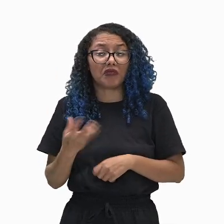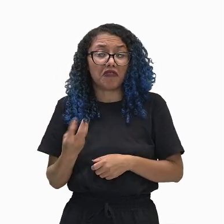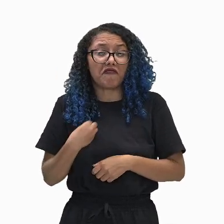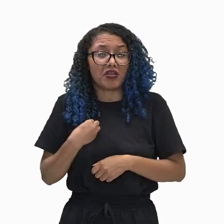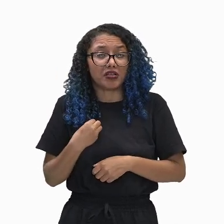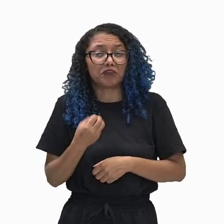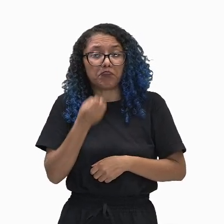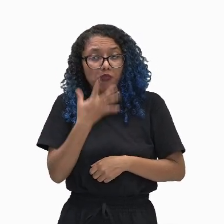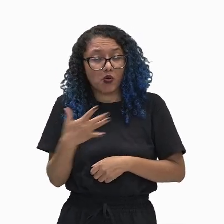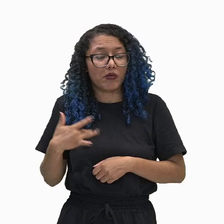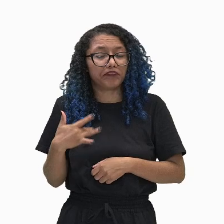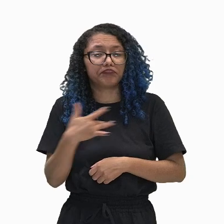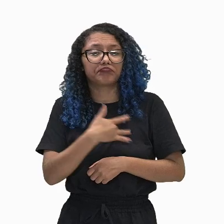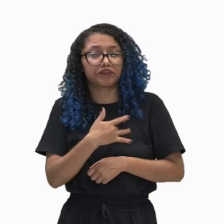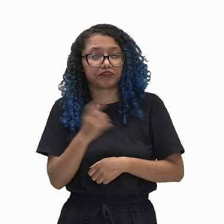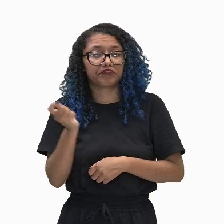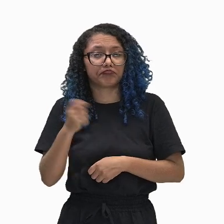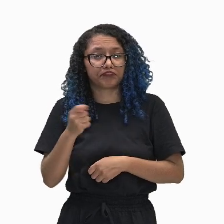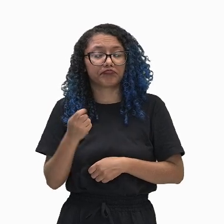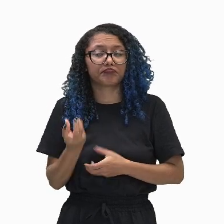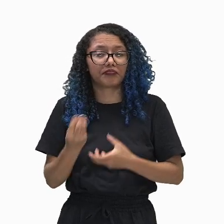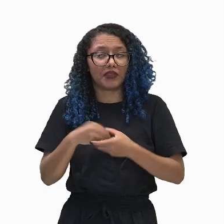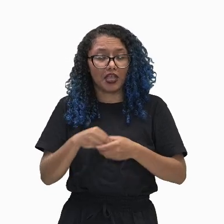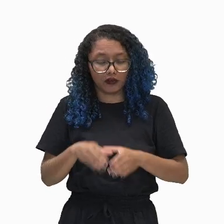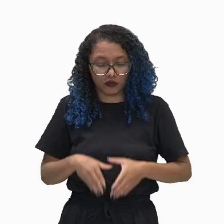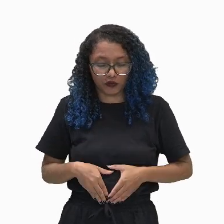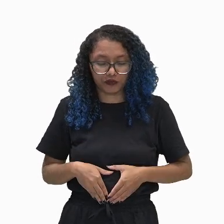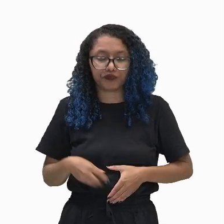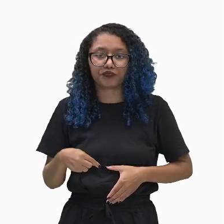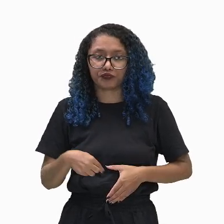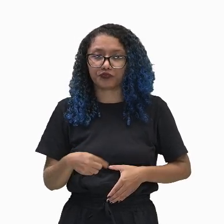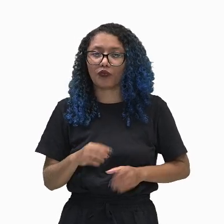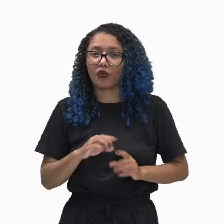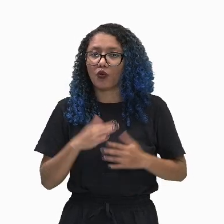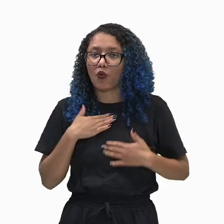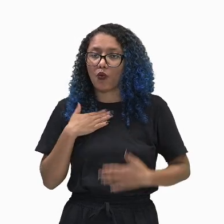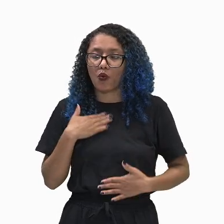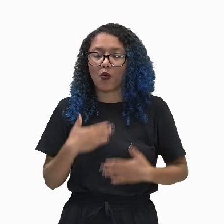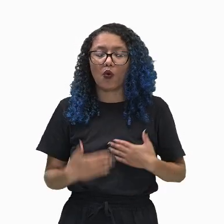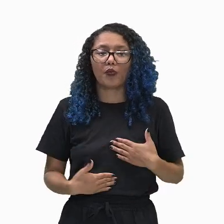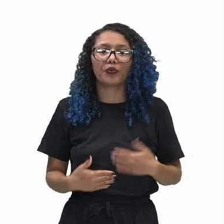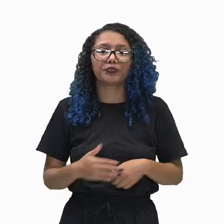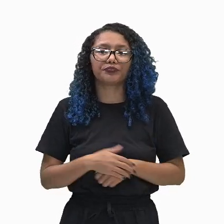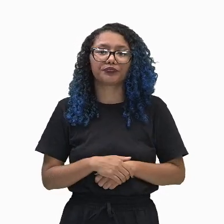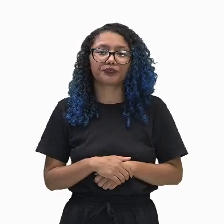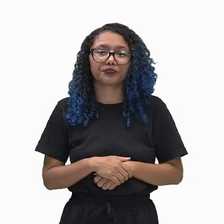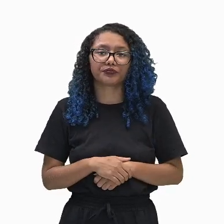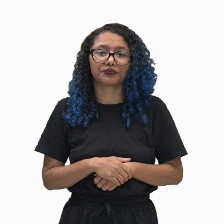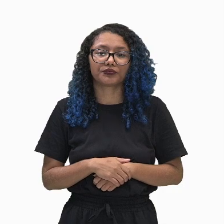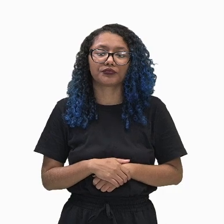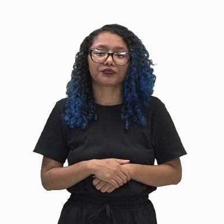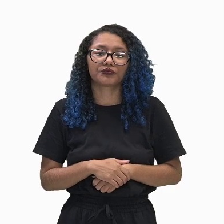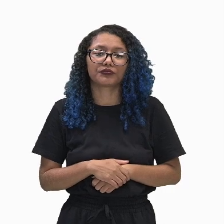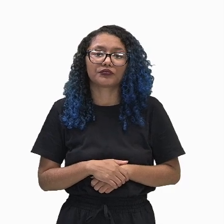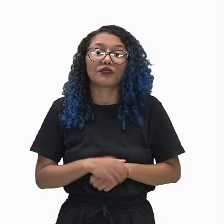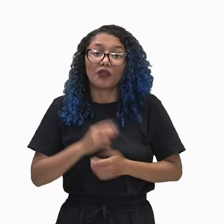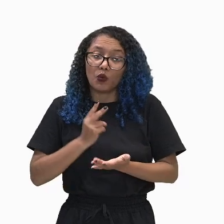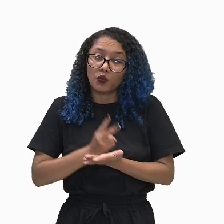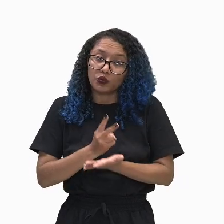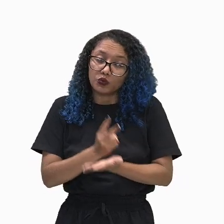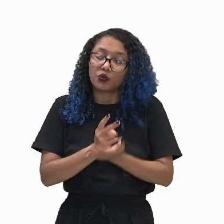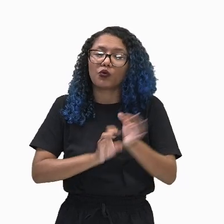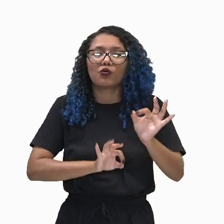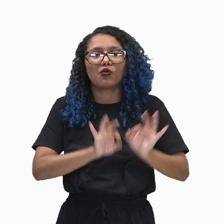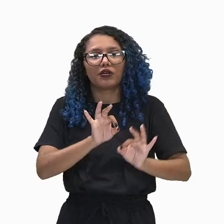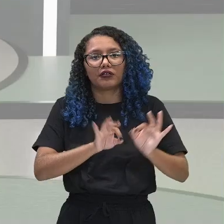saudável de formação dentro da placenta, dentro do corpo da mãe. E aí ela continua os preparativos